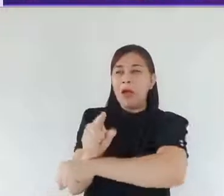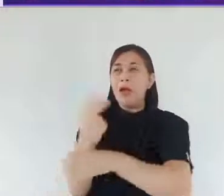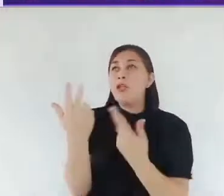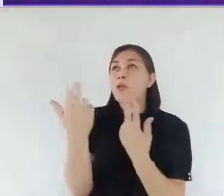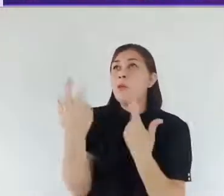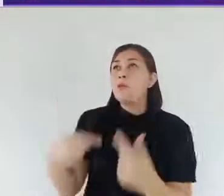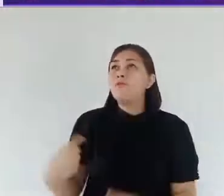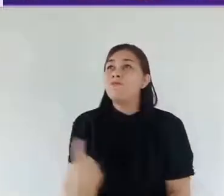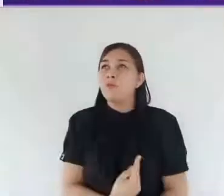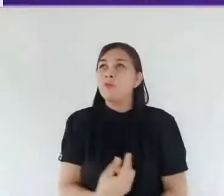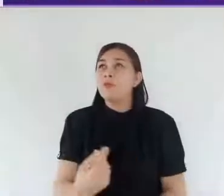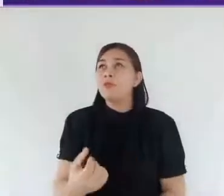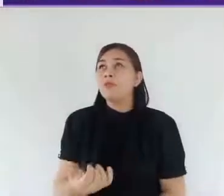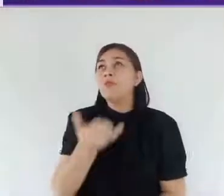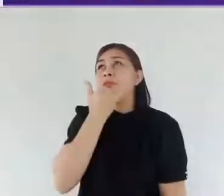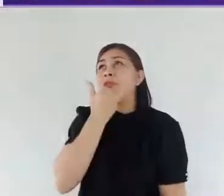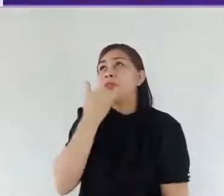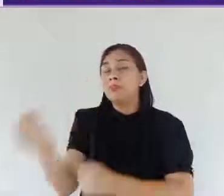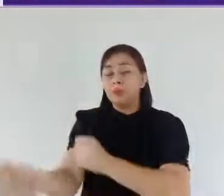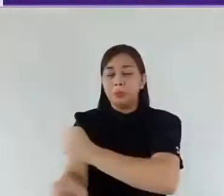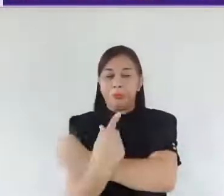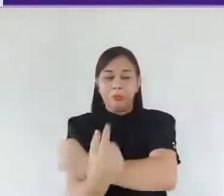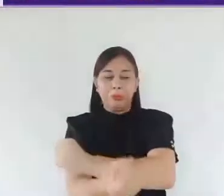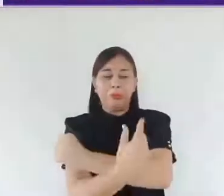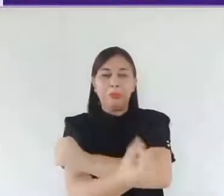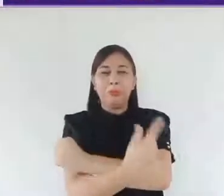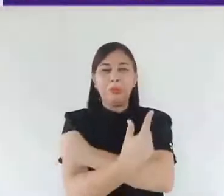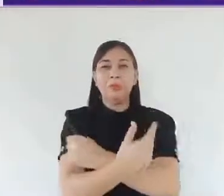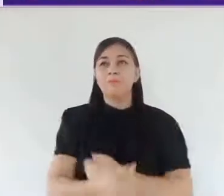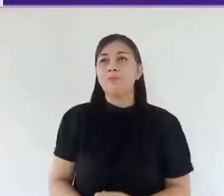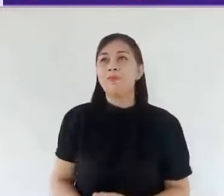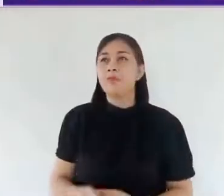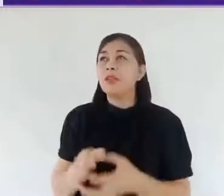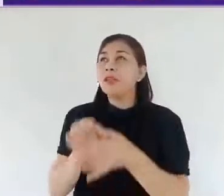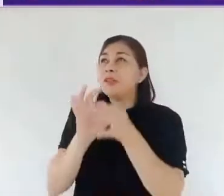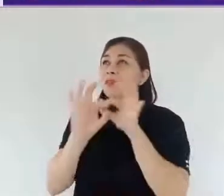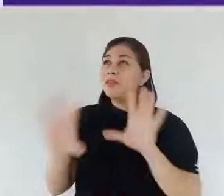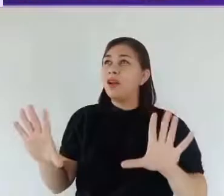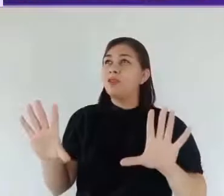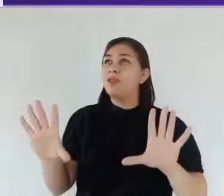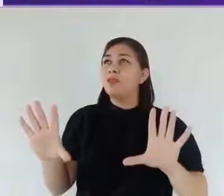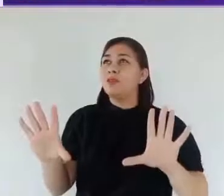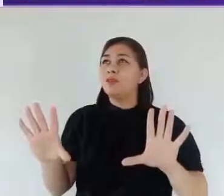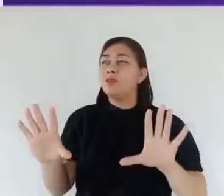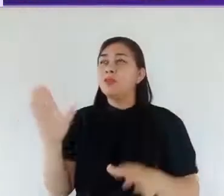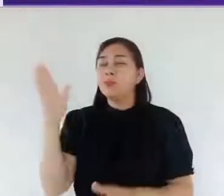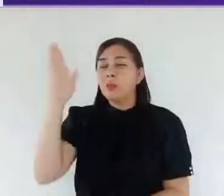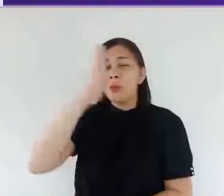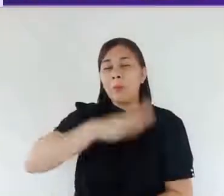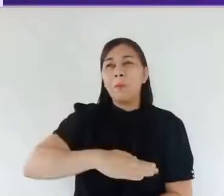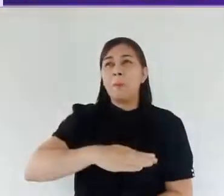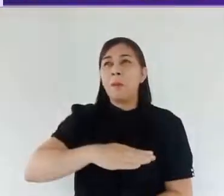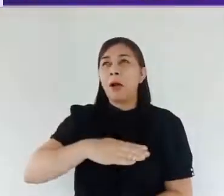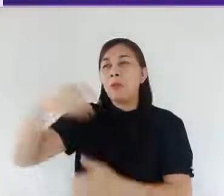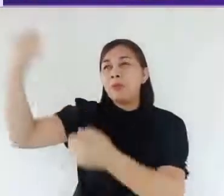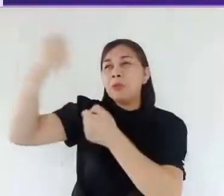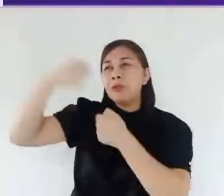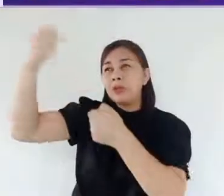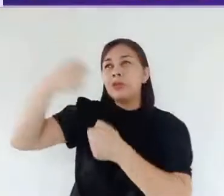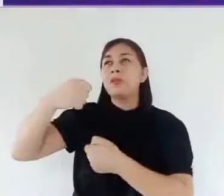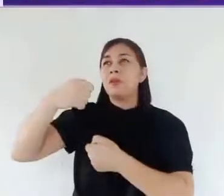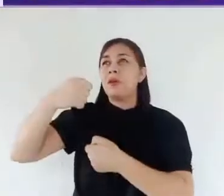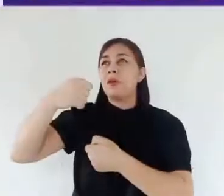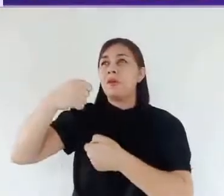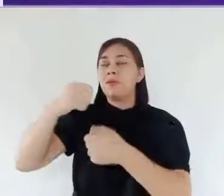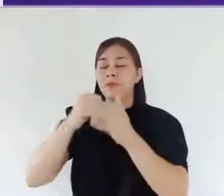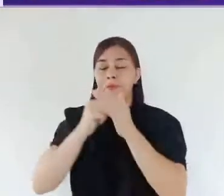assim como nós perdoamos a quem nos tem ofendido. Não nos deixas cair em tentação, mas livra-nos